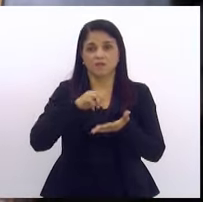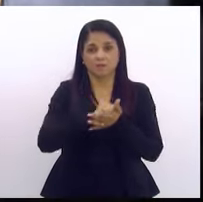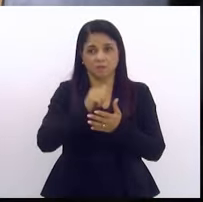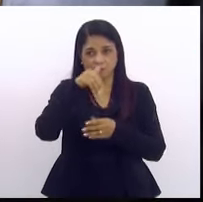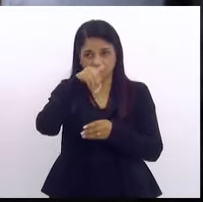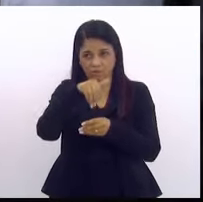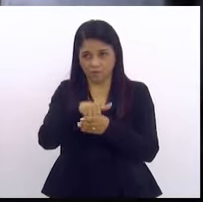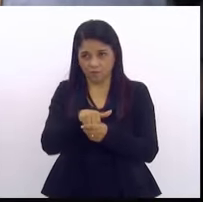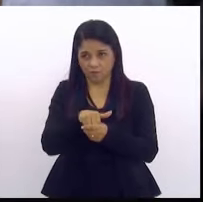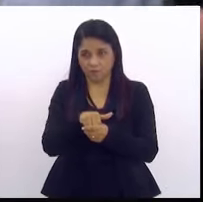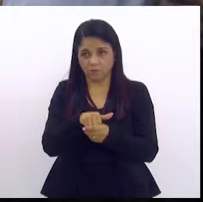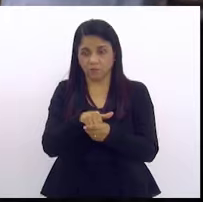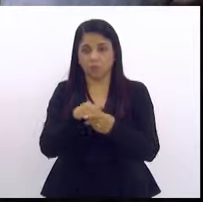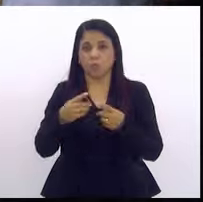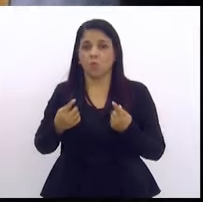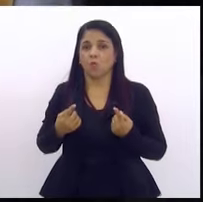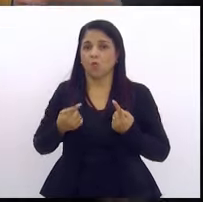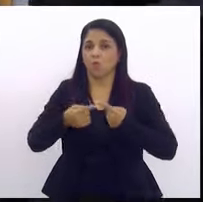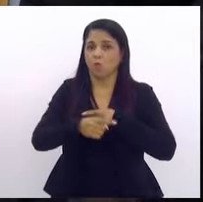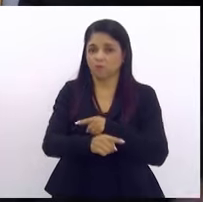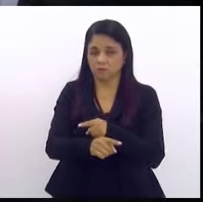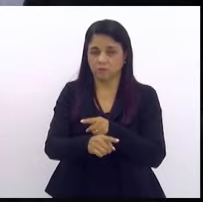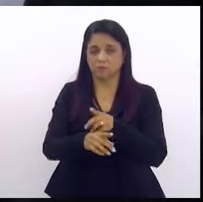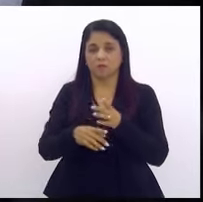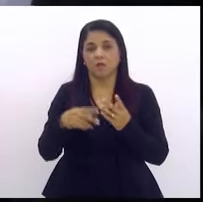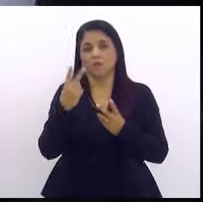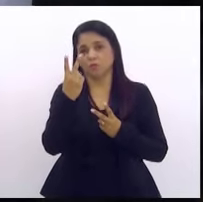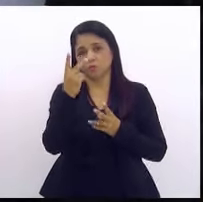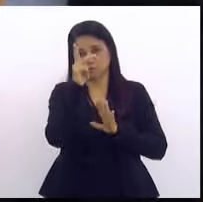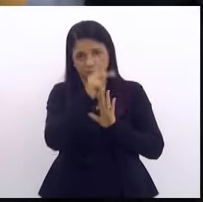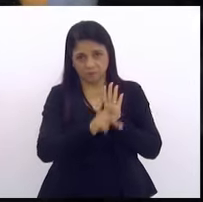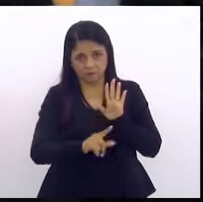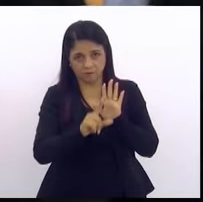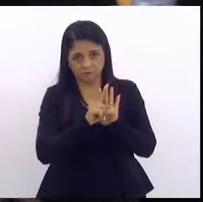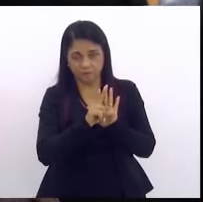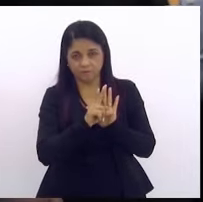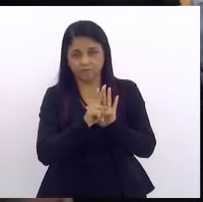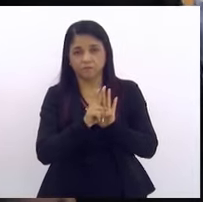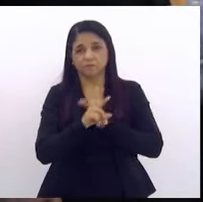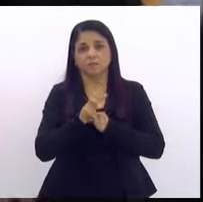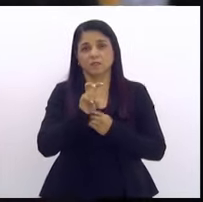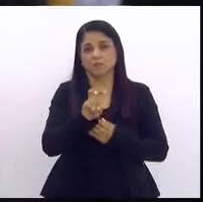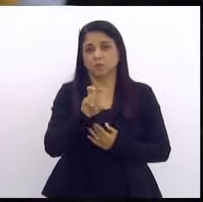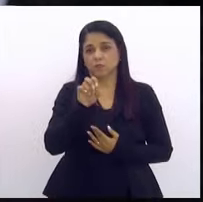voto contrário aqui a duas matérias. A primeira delas é o